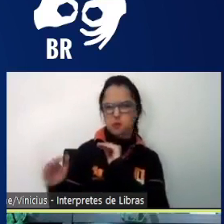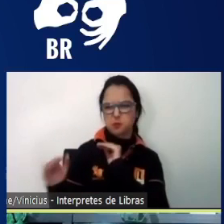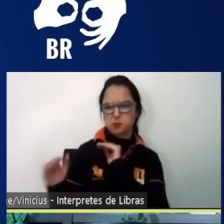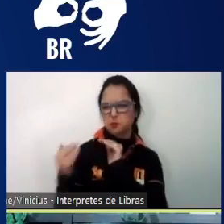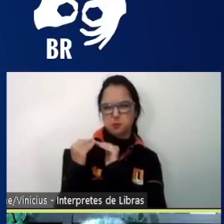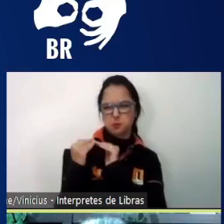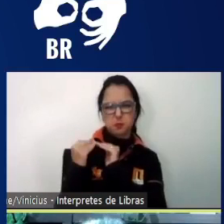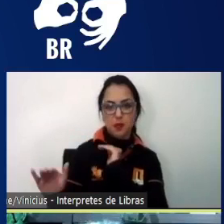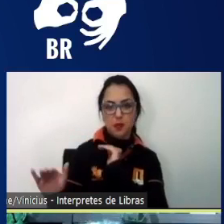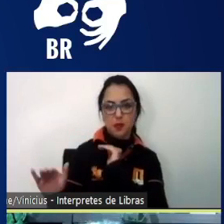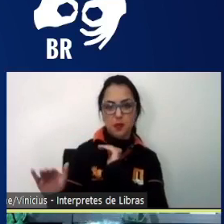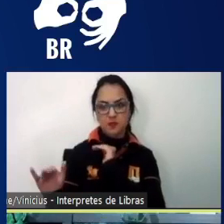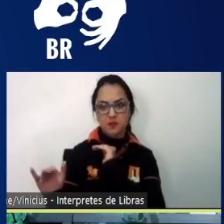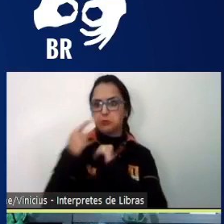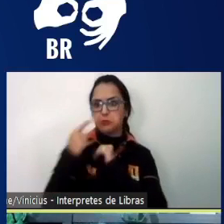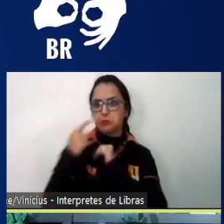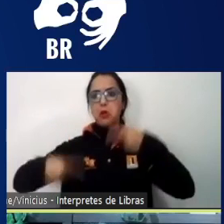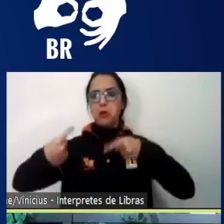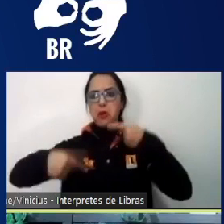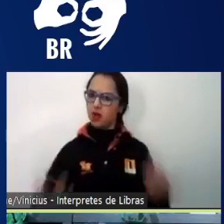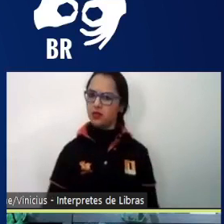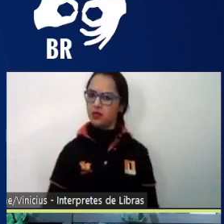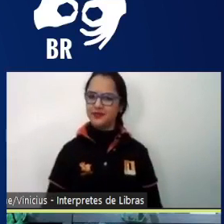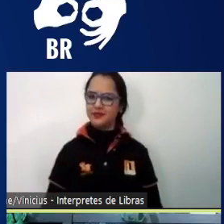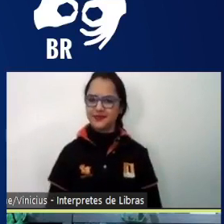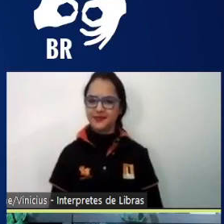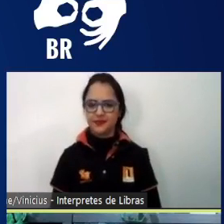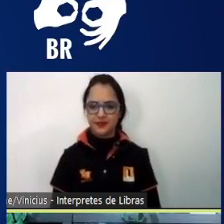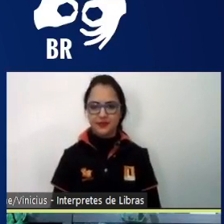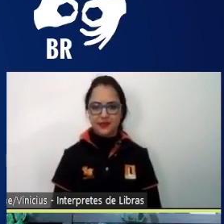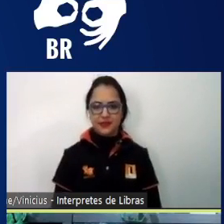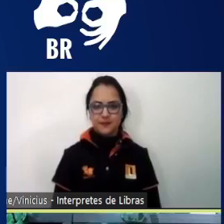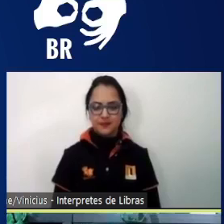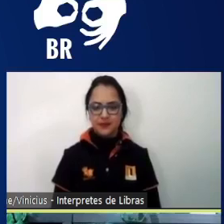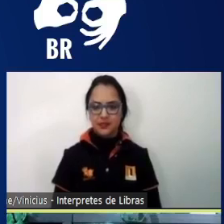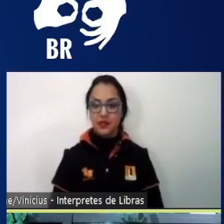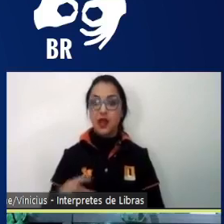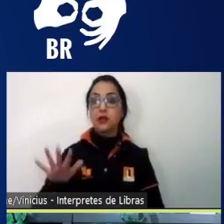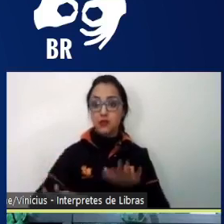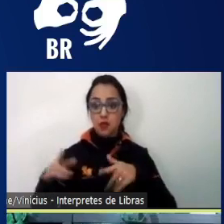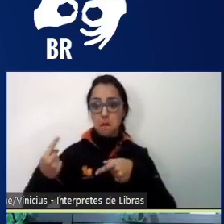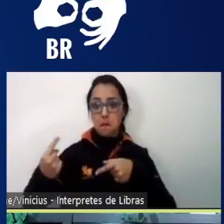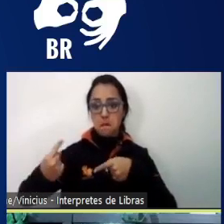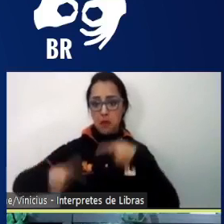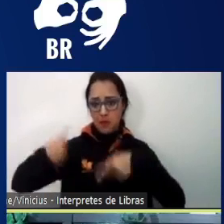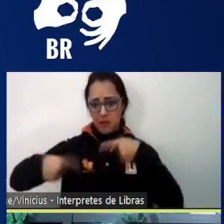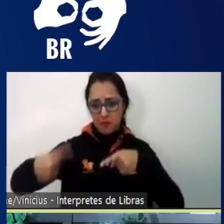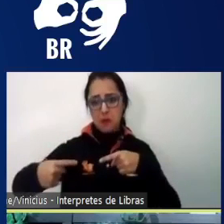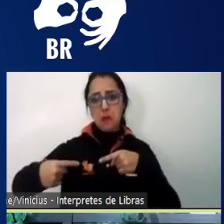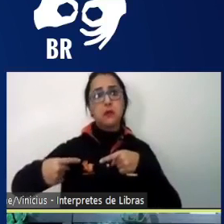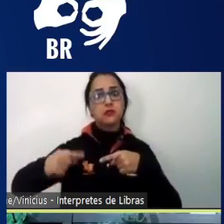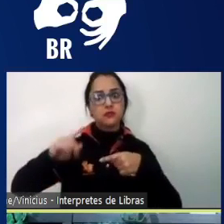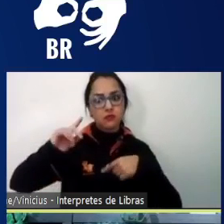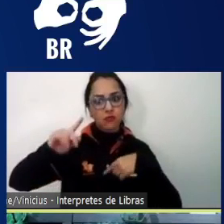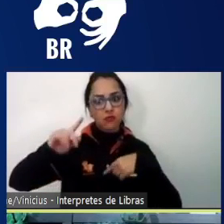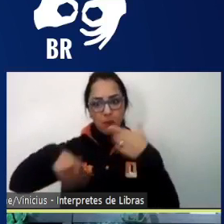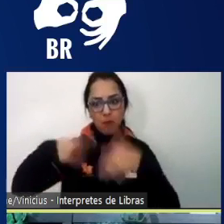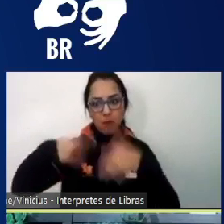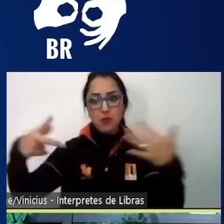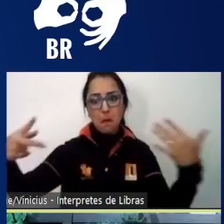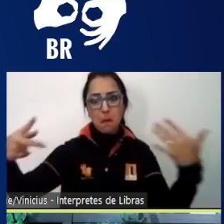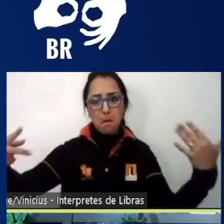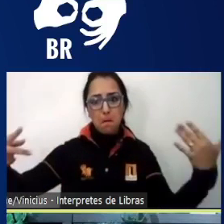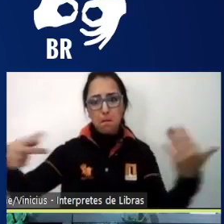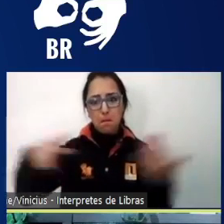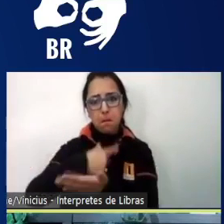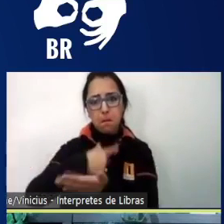está instalado o conflito. E deste conflito pode se gerar inúmeras situações que